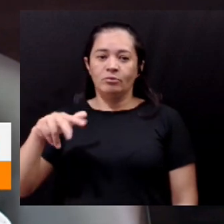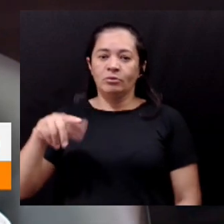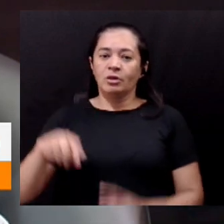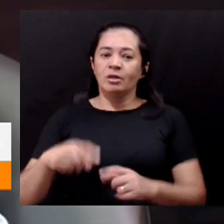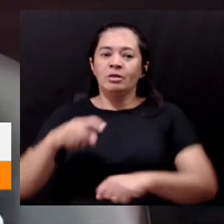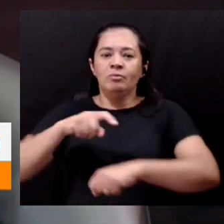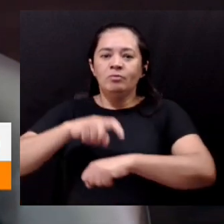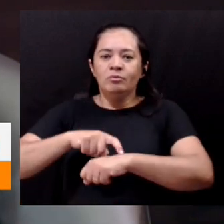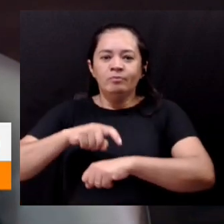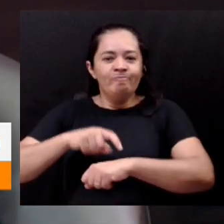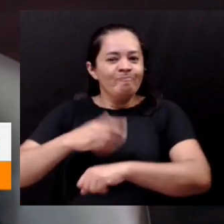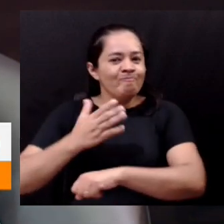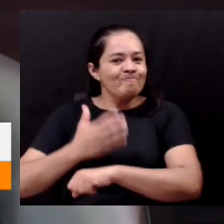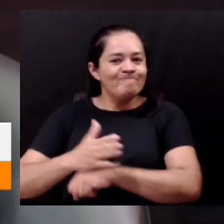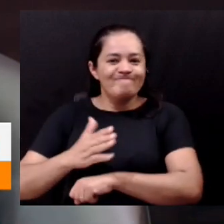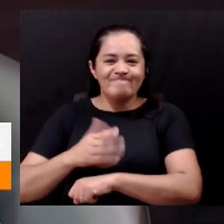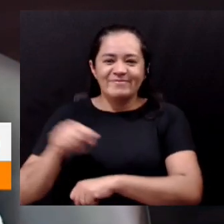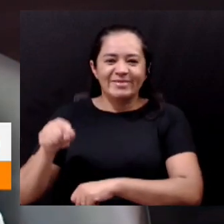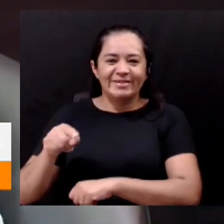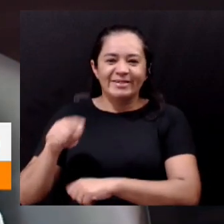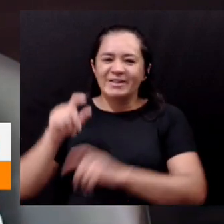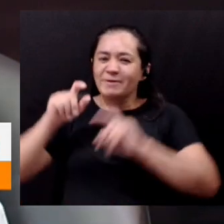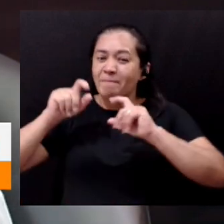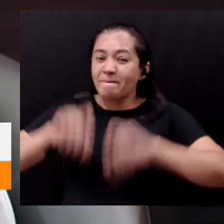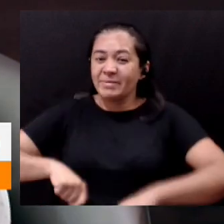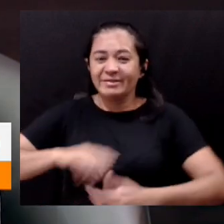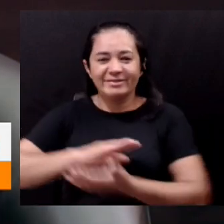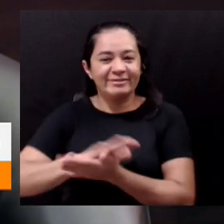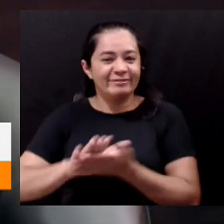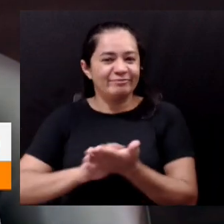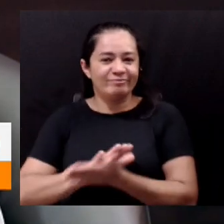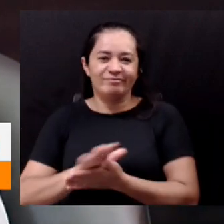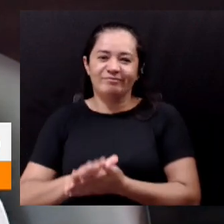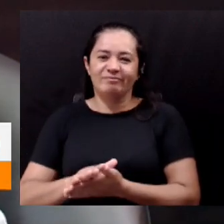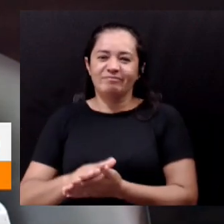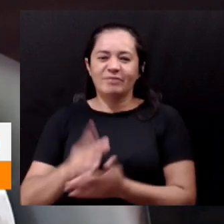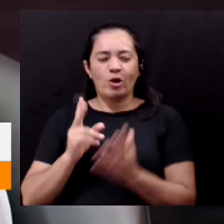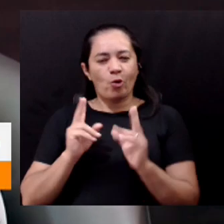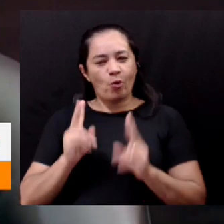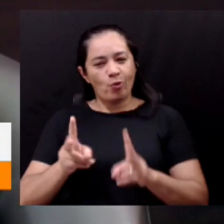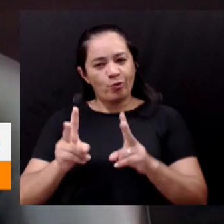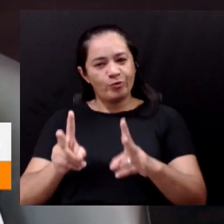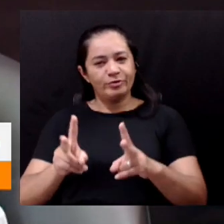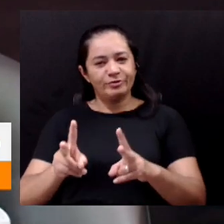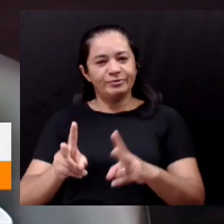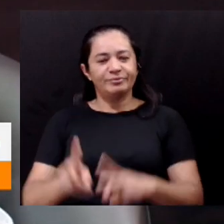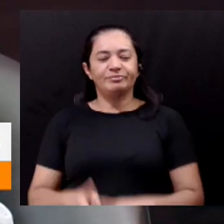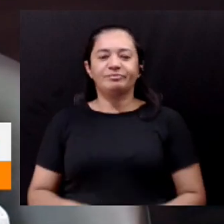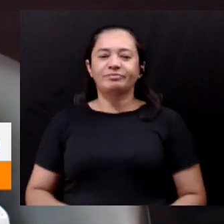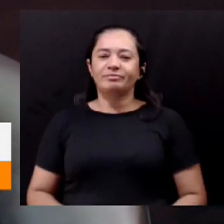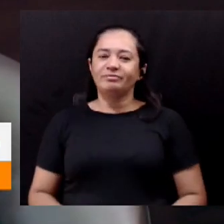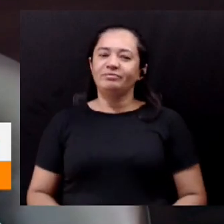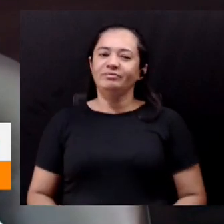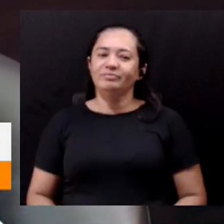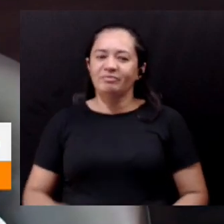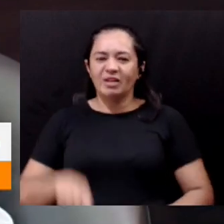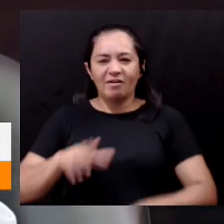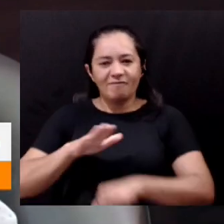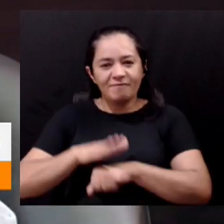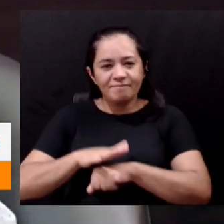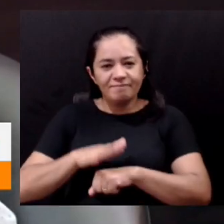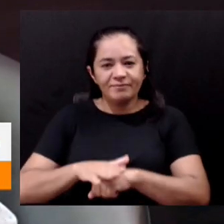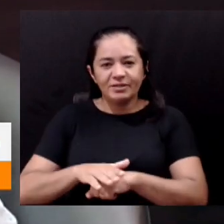ver, ele não tem capacidade suficiente para sustentar aquilo que disse, aquilo que vai fazer, né, os seus